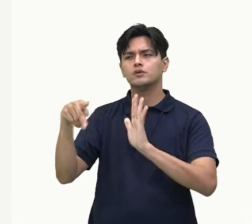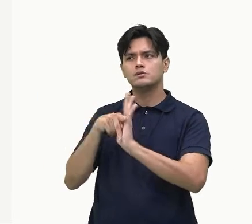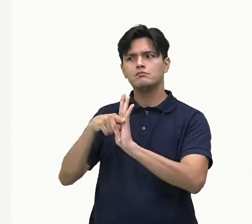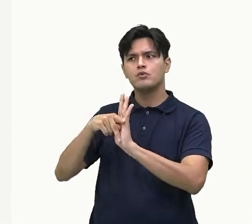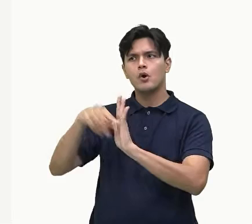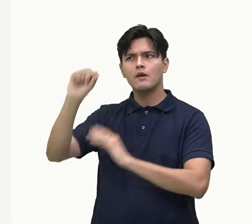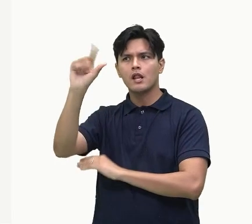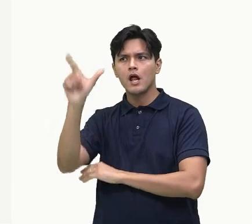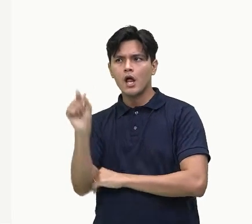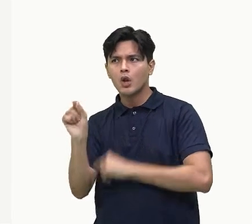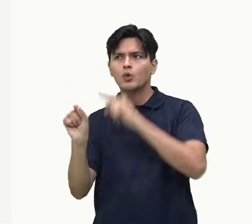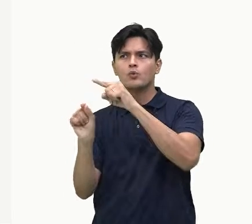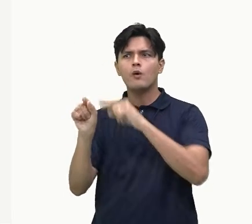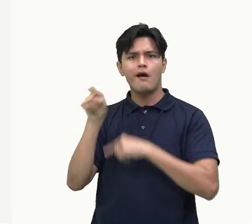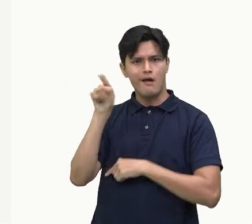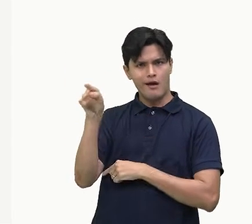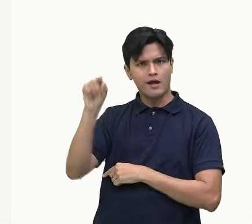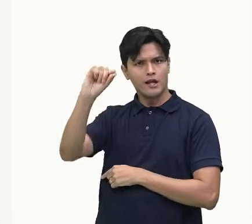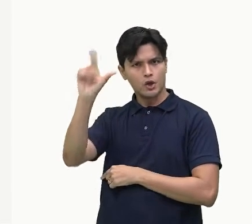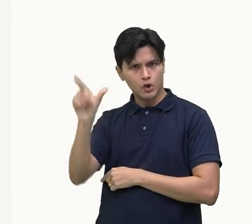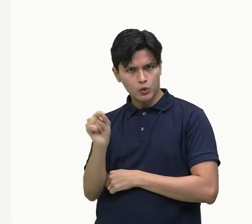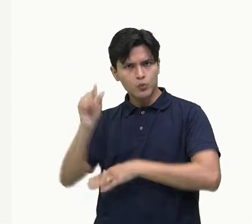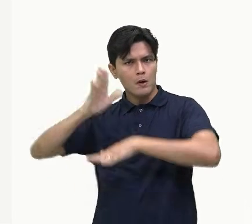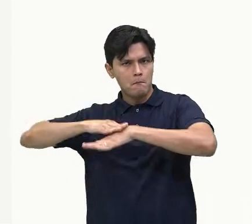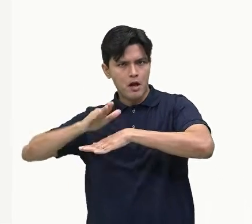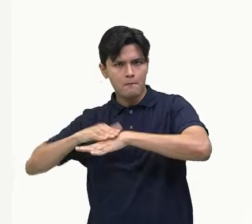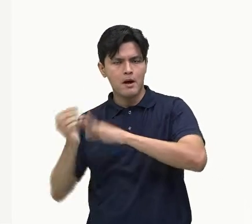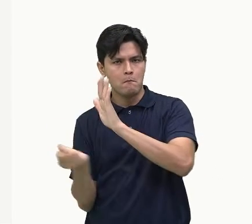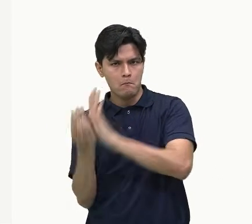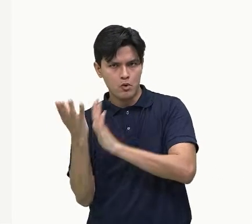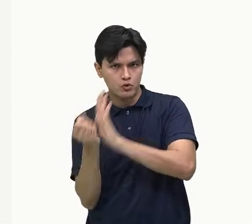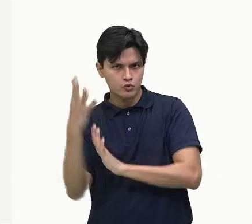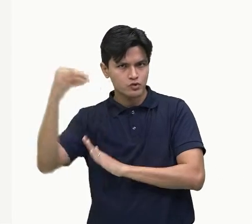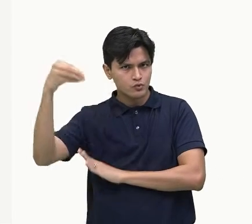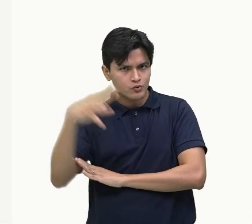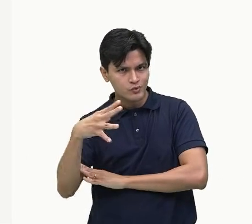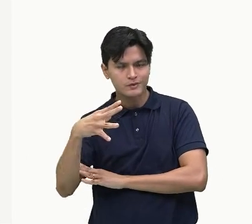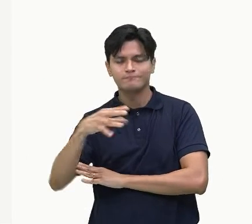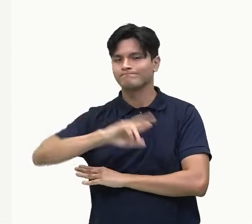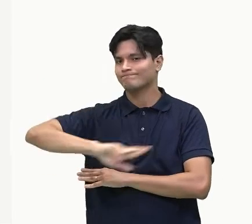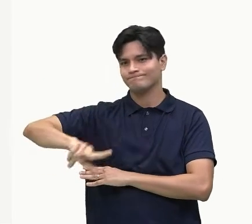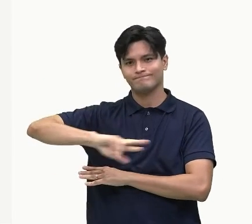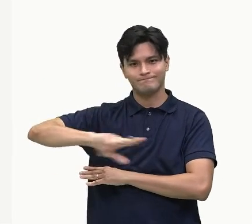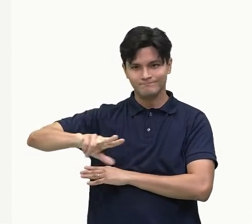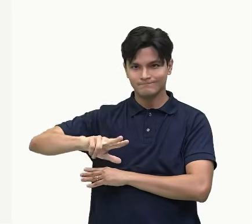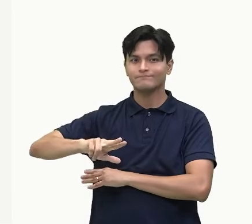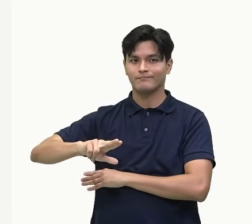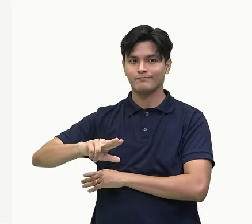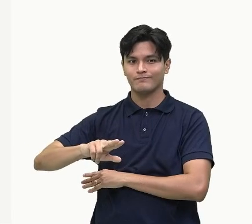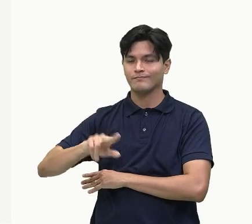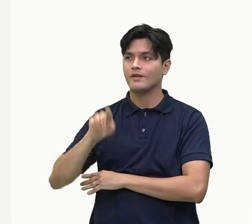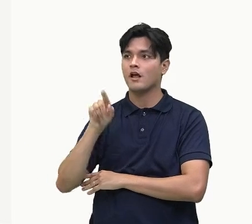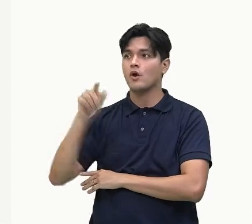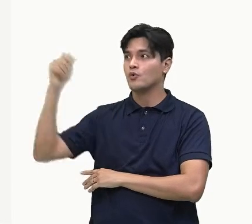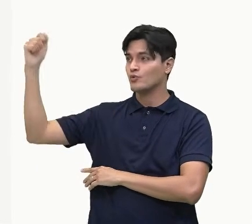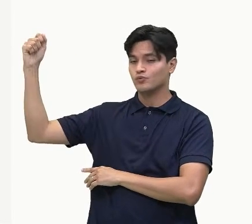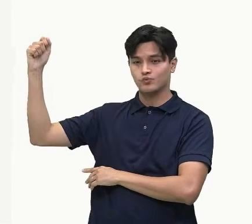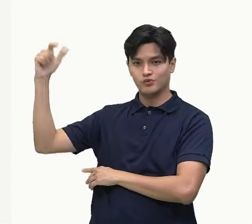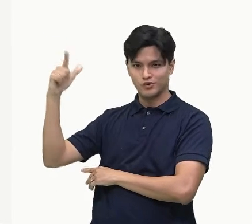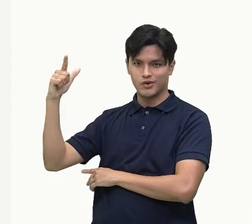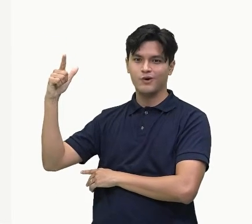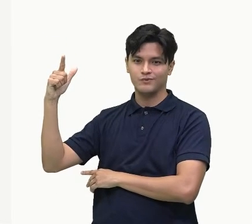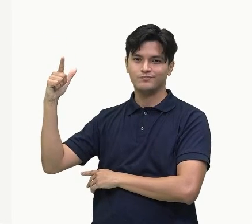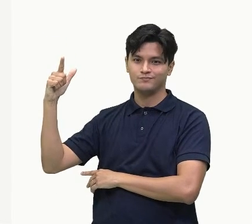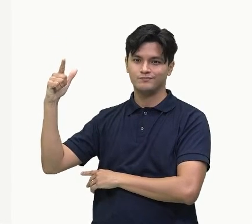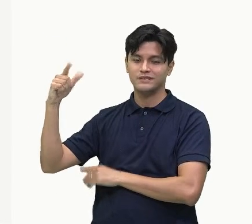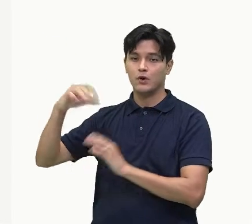Não é a Lua que produz essa luz. Essa luz que a Lua reflete vem do Sol. Então